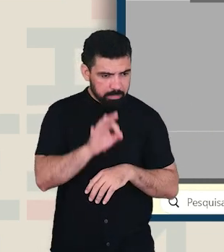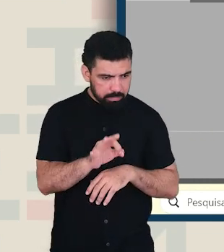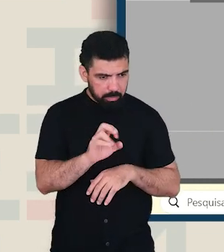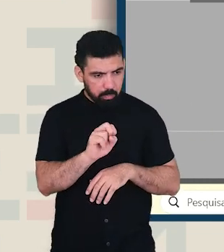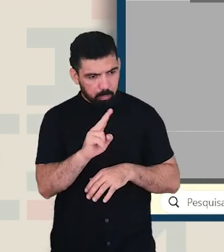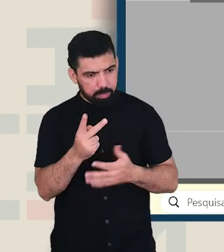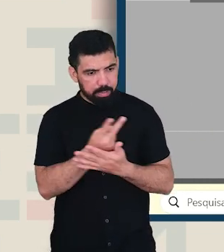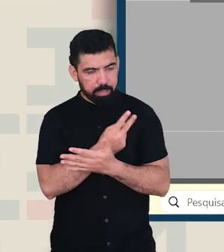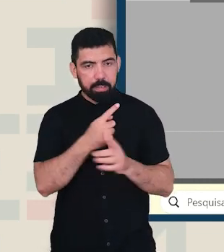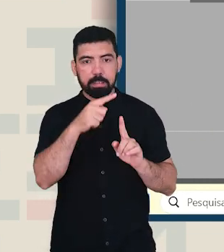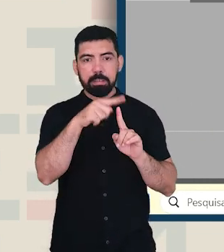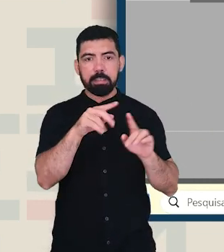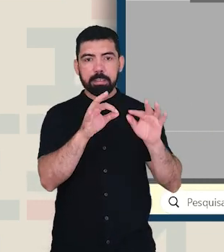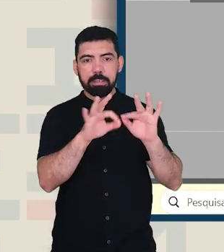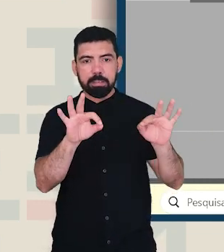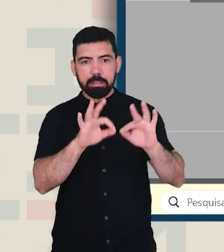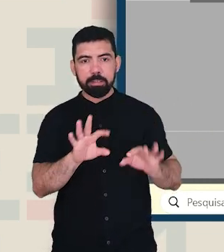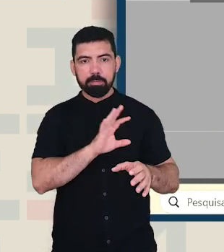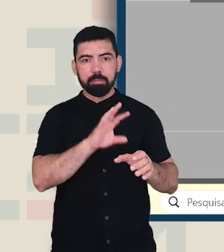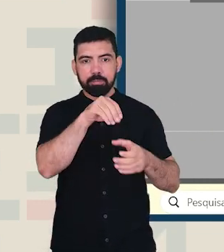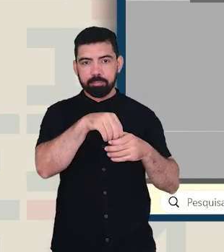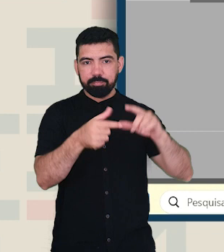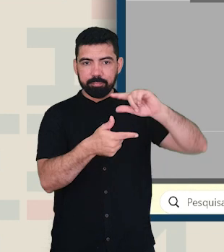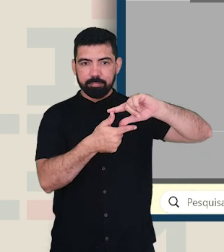o tipo de expressões.